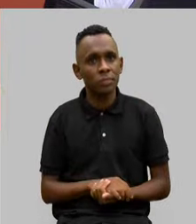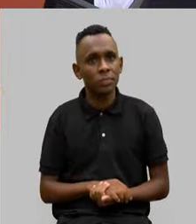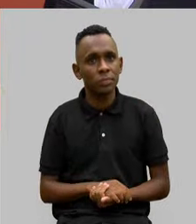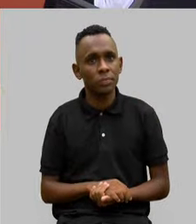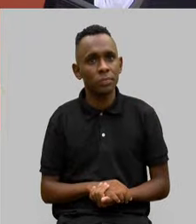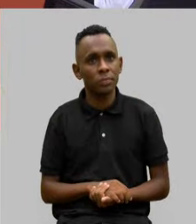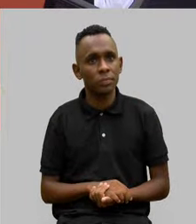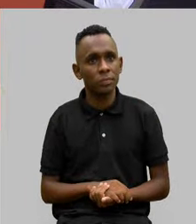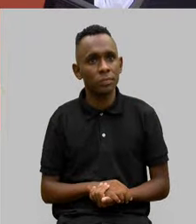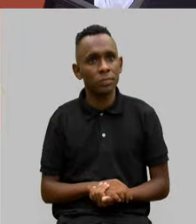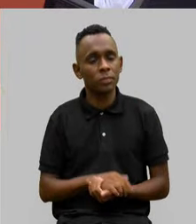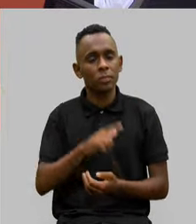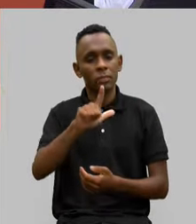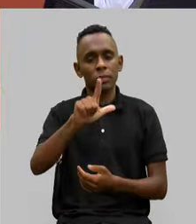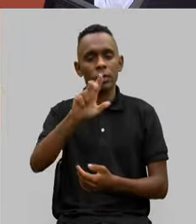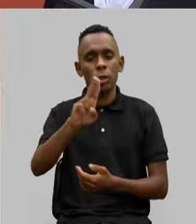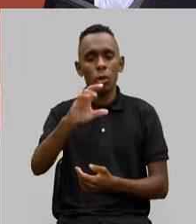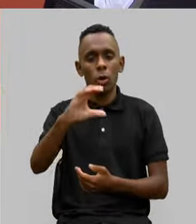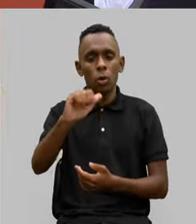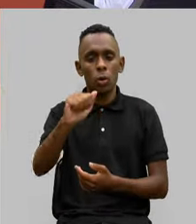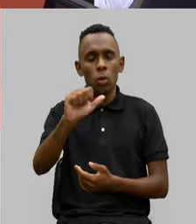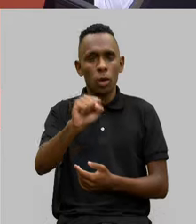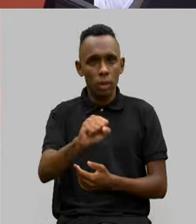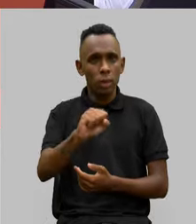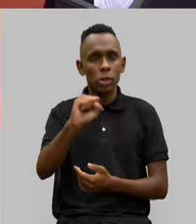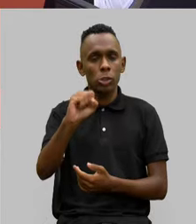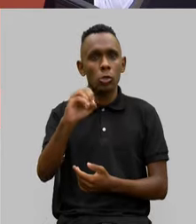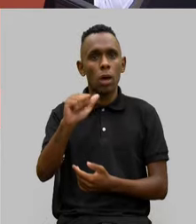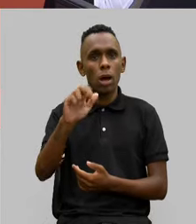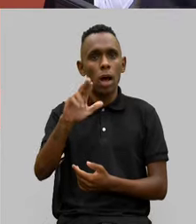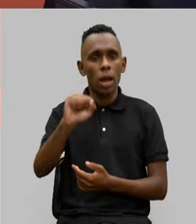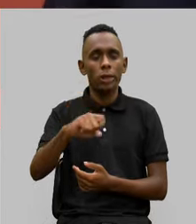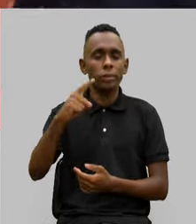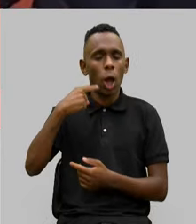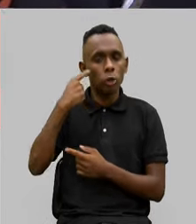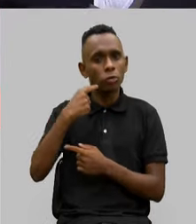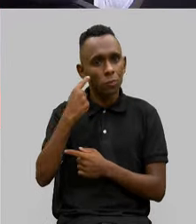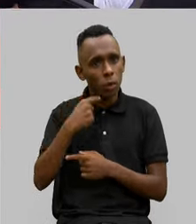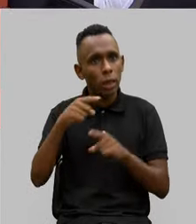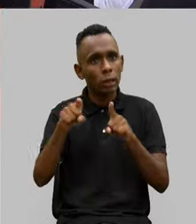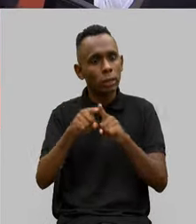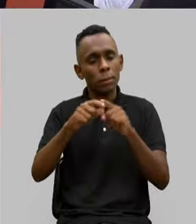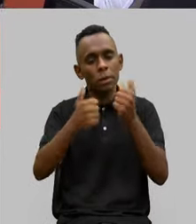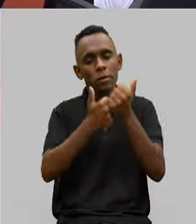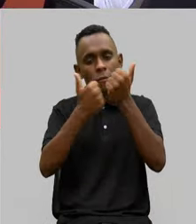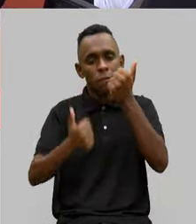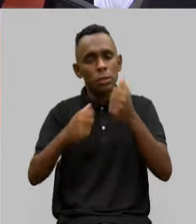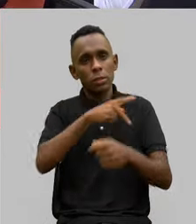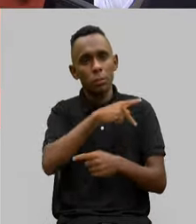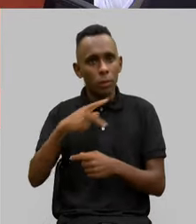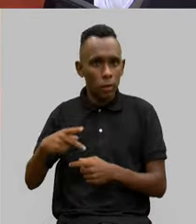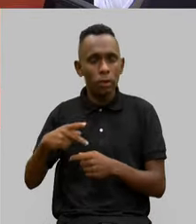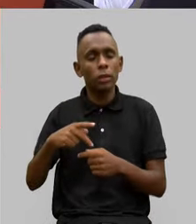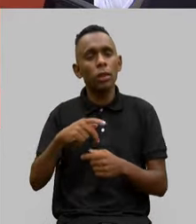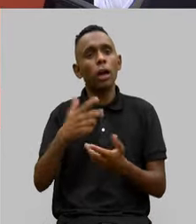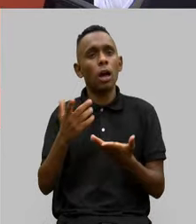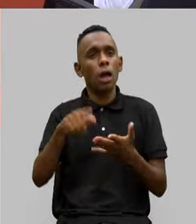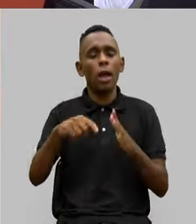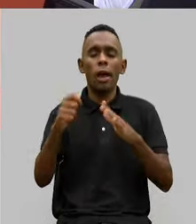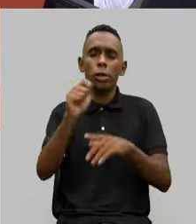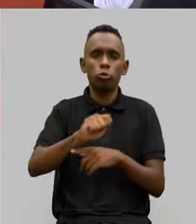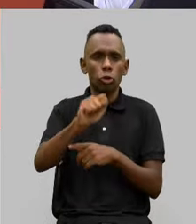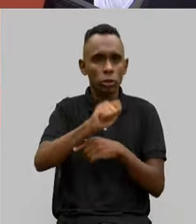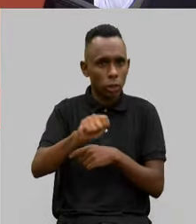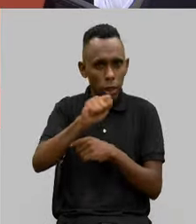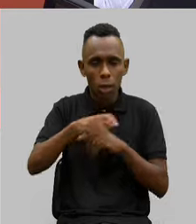reforma Lucas candini Soares advogado e vice-presidente do Angatu Associação